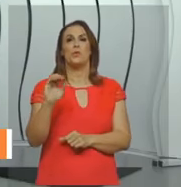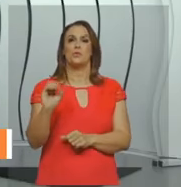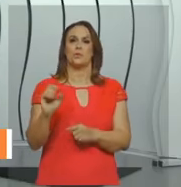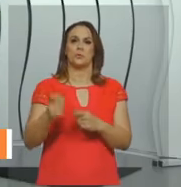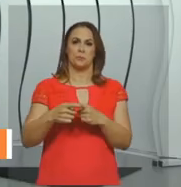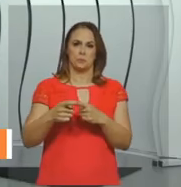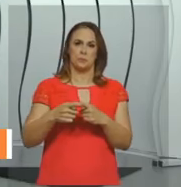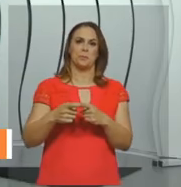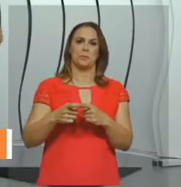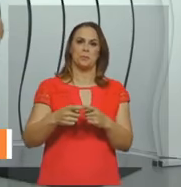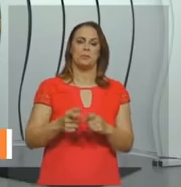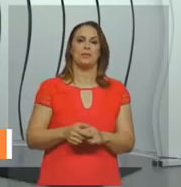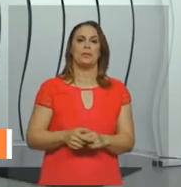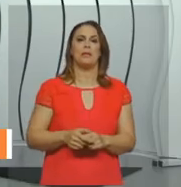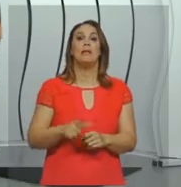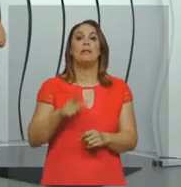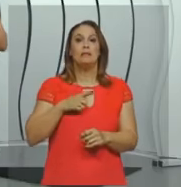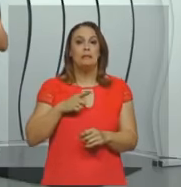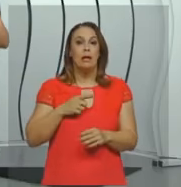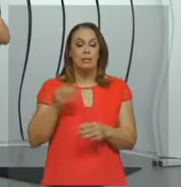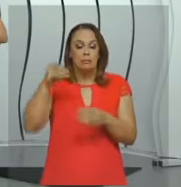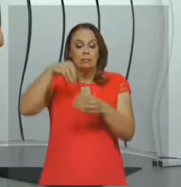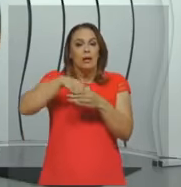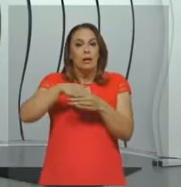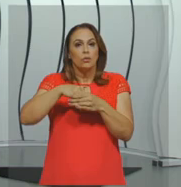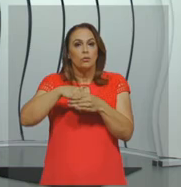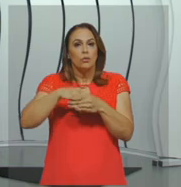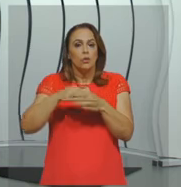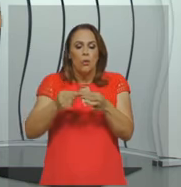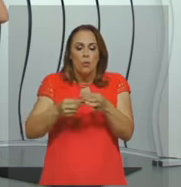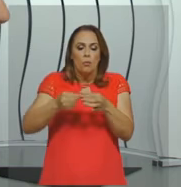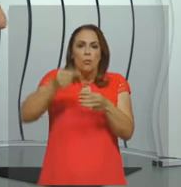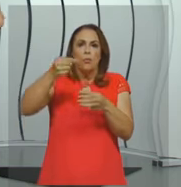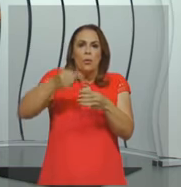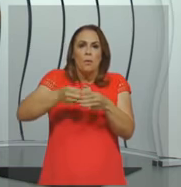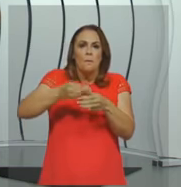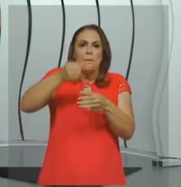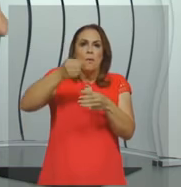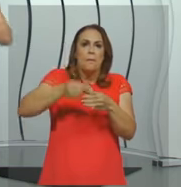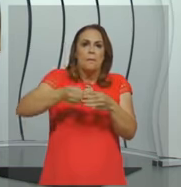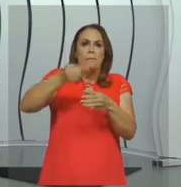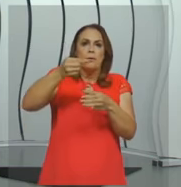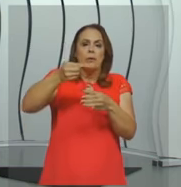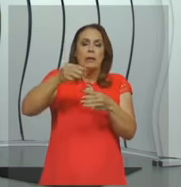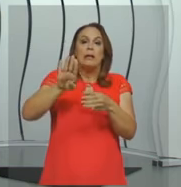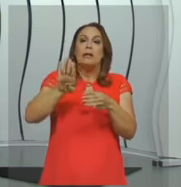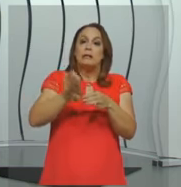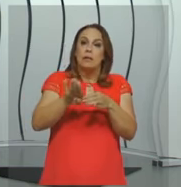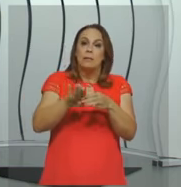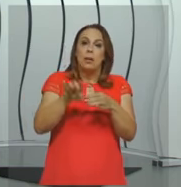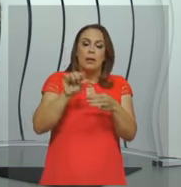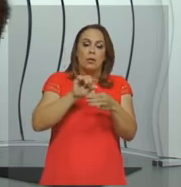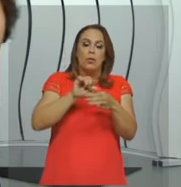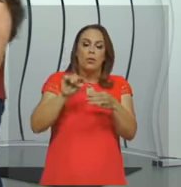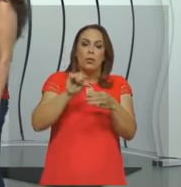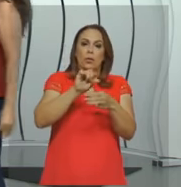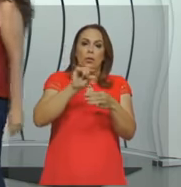vão permitir comunicação, tá? Canais tanto verticais como transversais, que é o sistema de